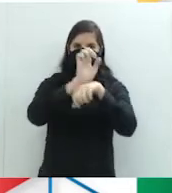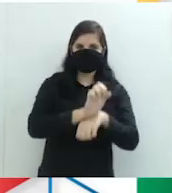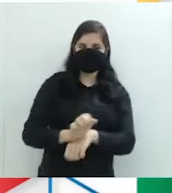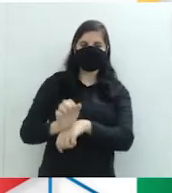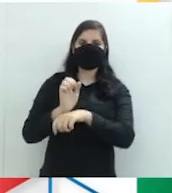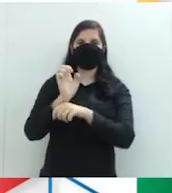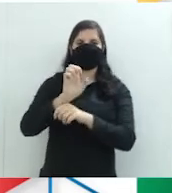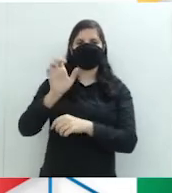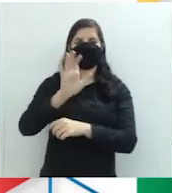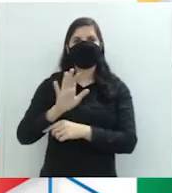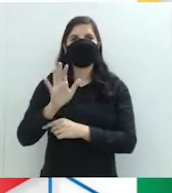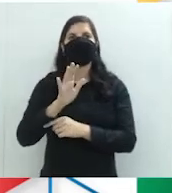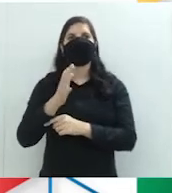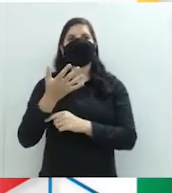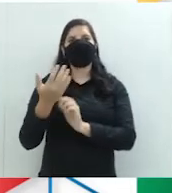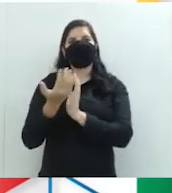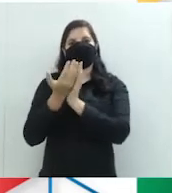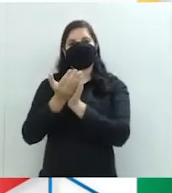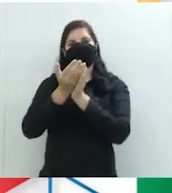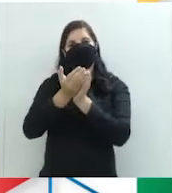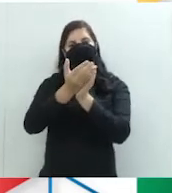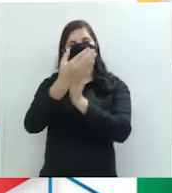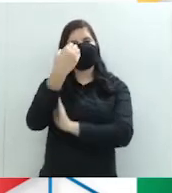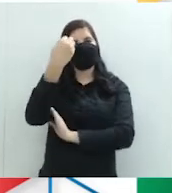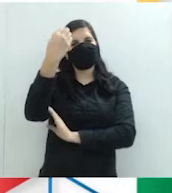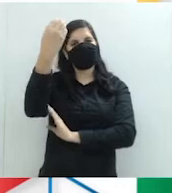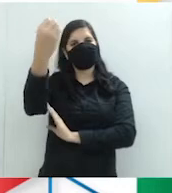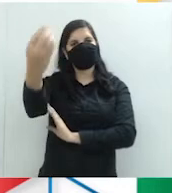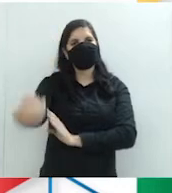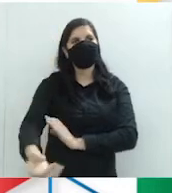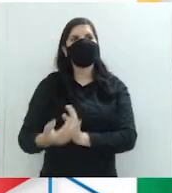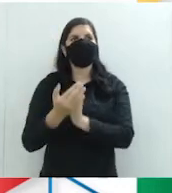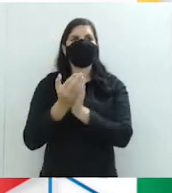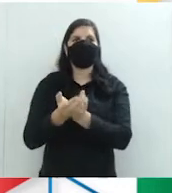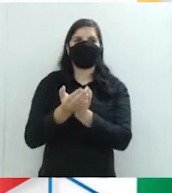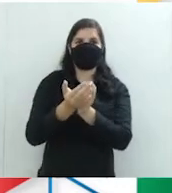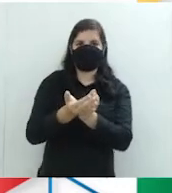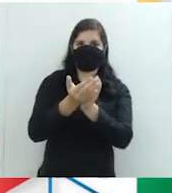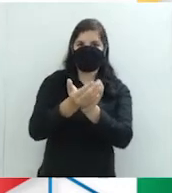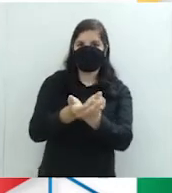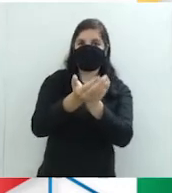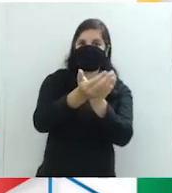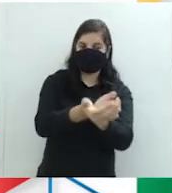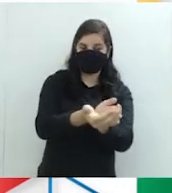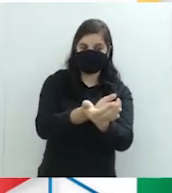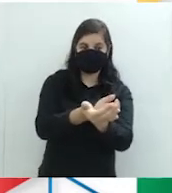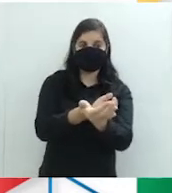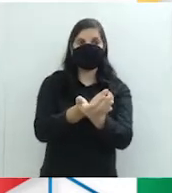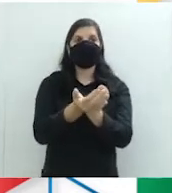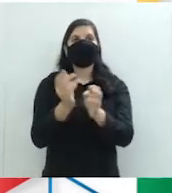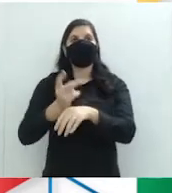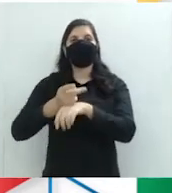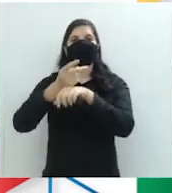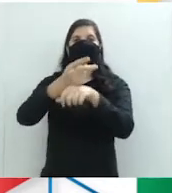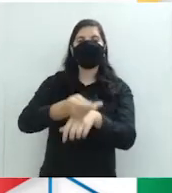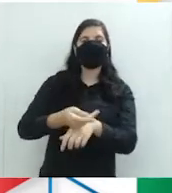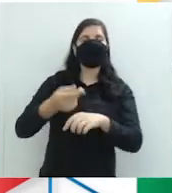europeus passaram a patrocinar viagens marítimas ao Oriente, em busca